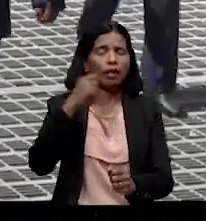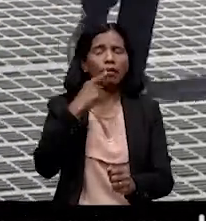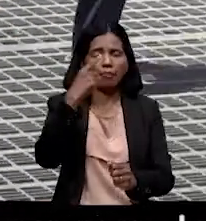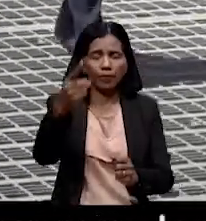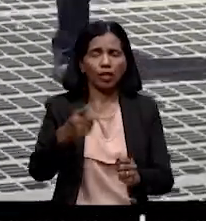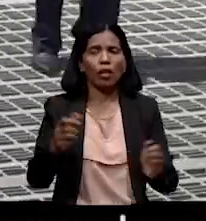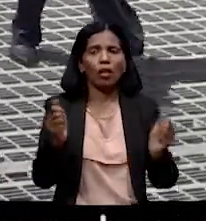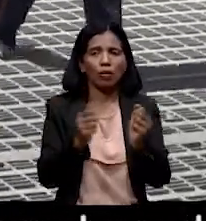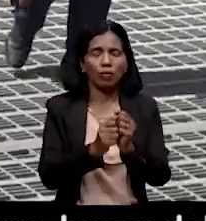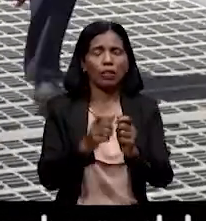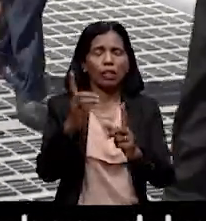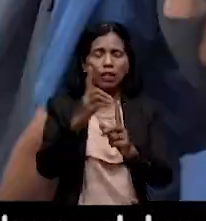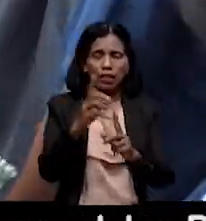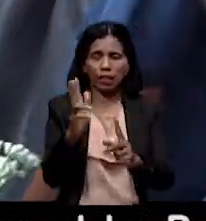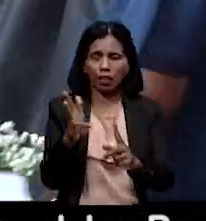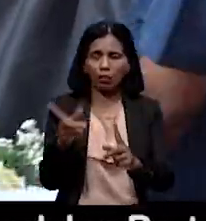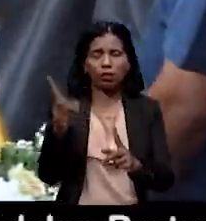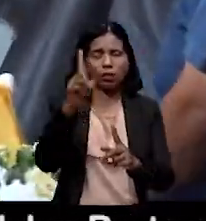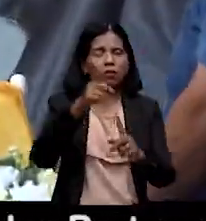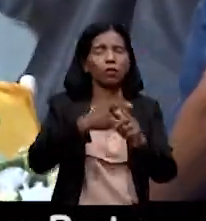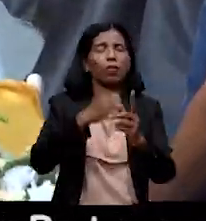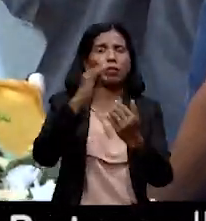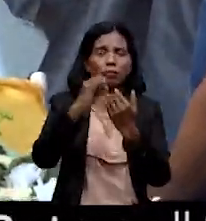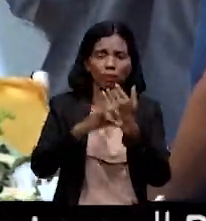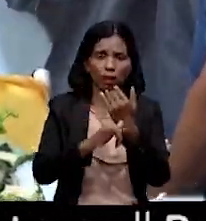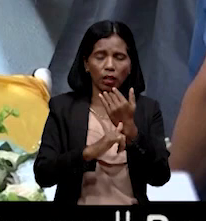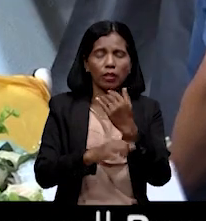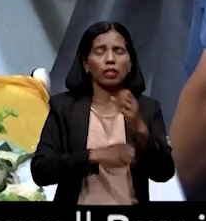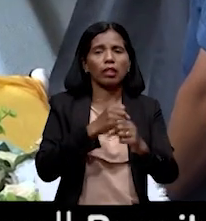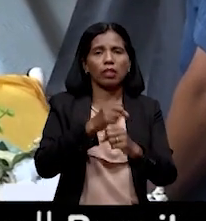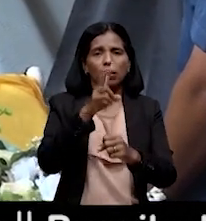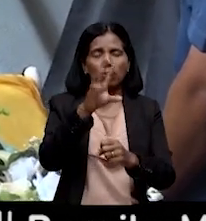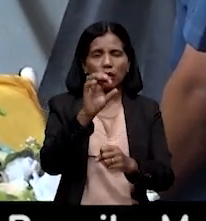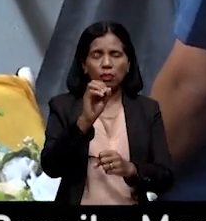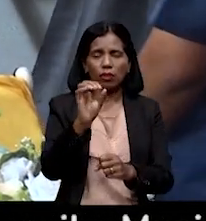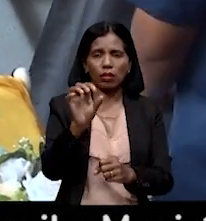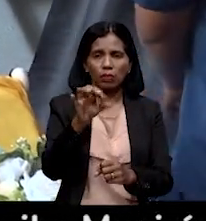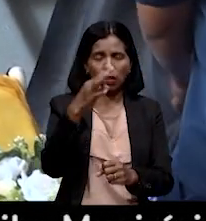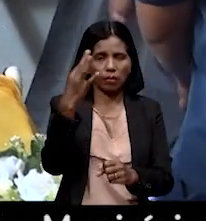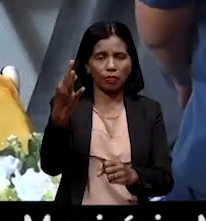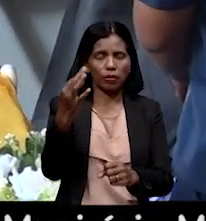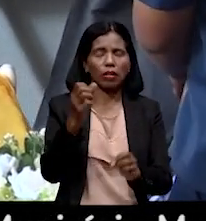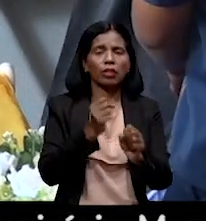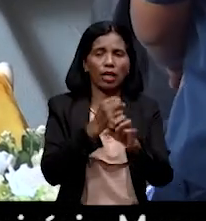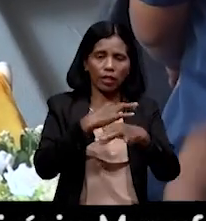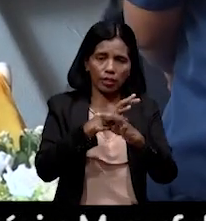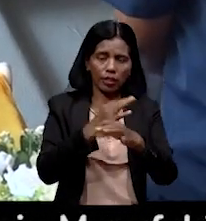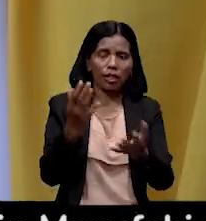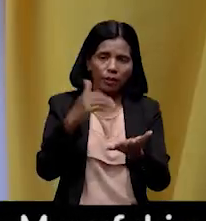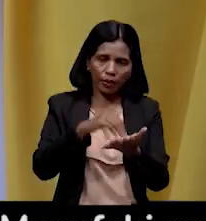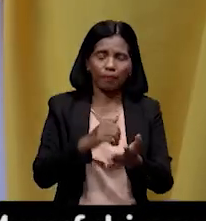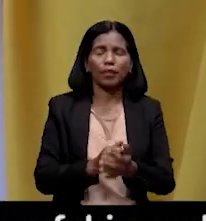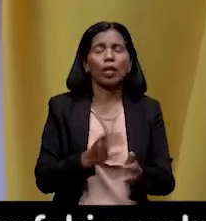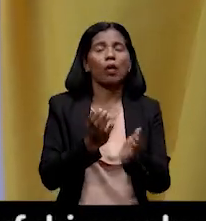e haloron tol nulu resingida fulan maio, tinan rihunrua sa nulu resinsia, ho dihalo construção. Ro refere